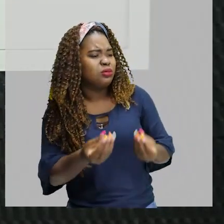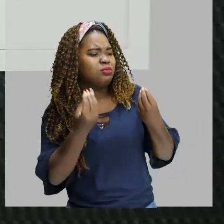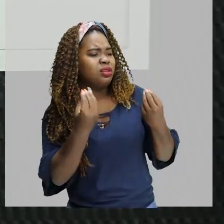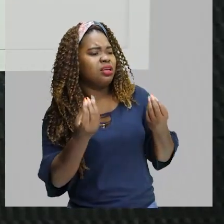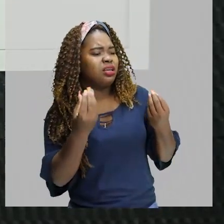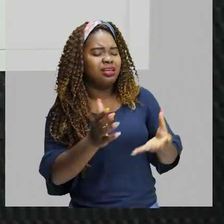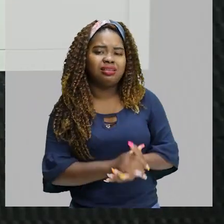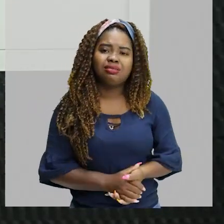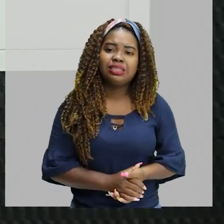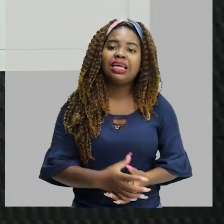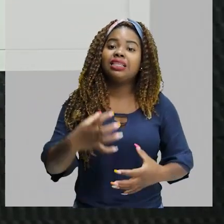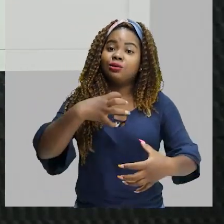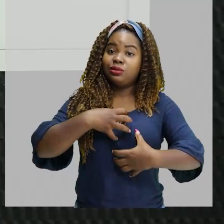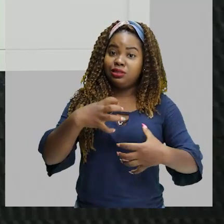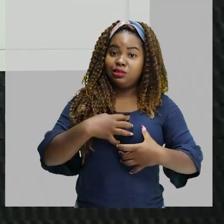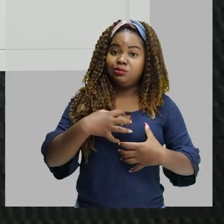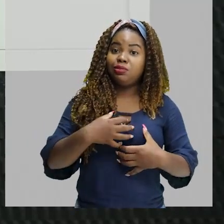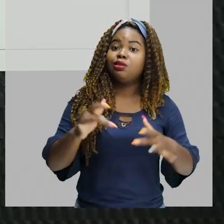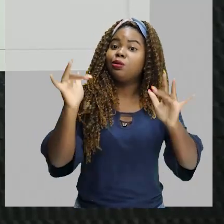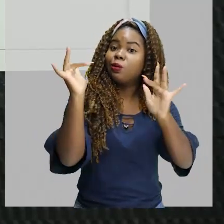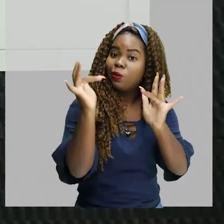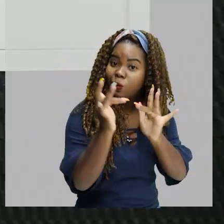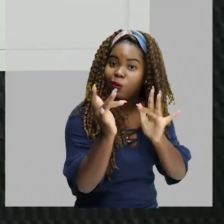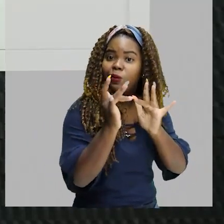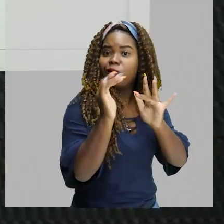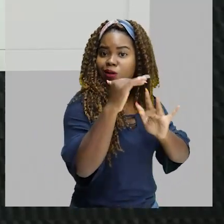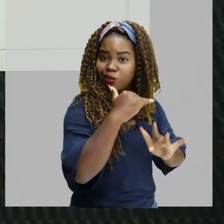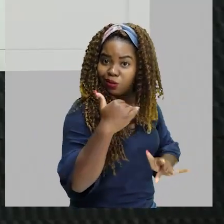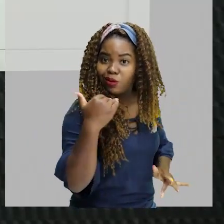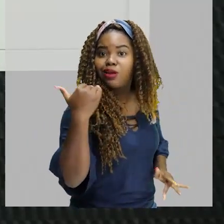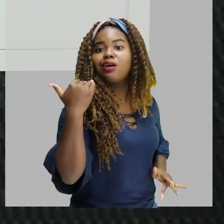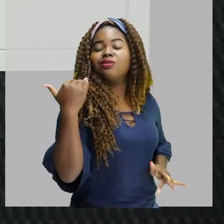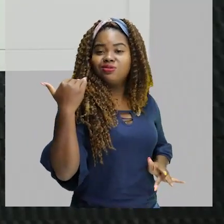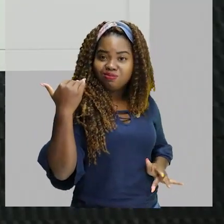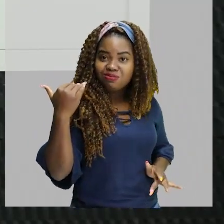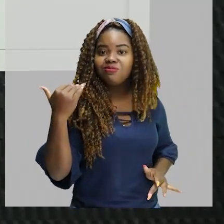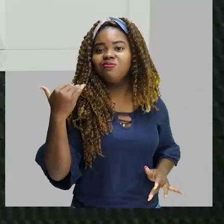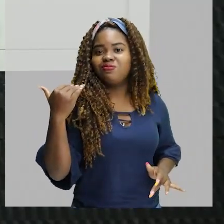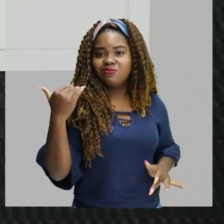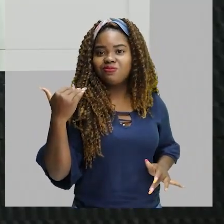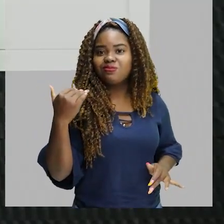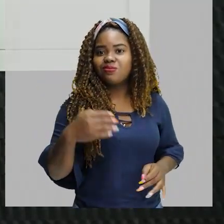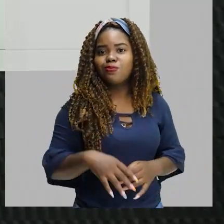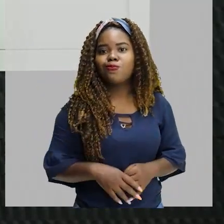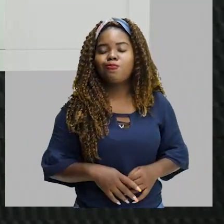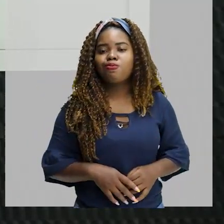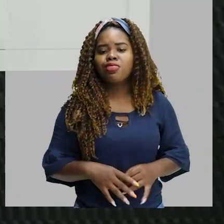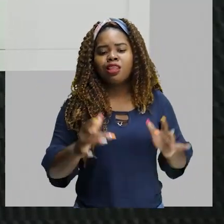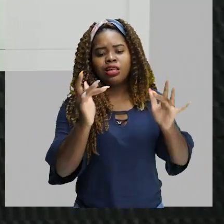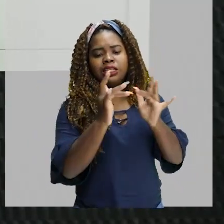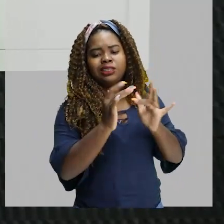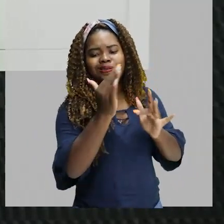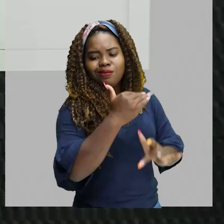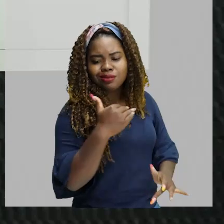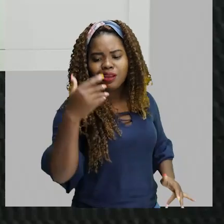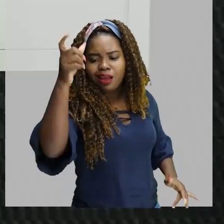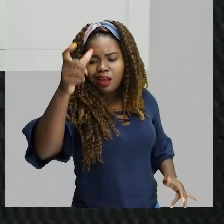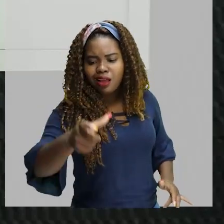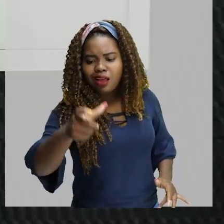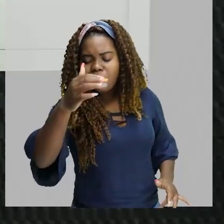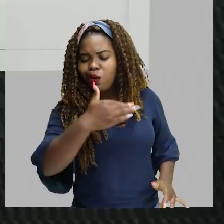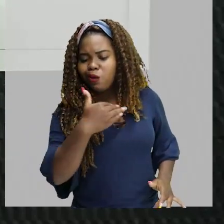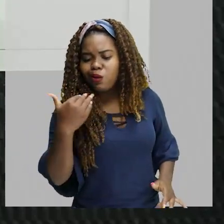de contato com a morte. E aí, quando você entra em contato com a morte, com este encerramento, com este fim